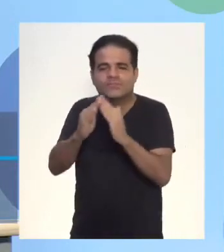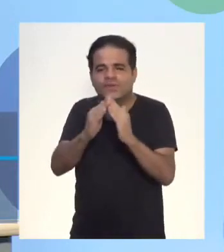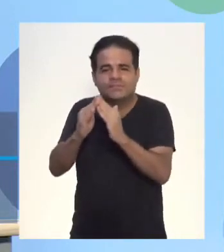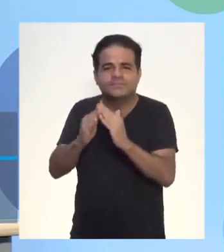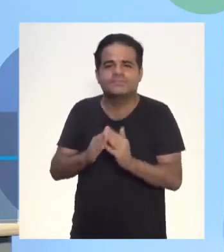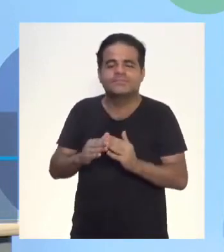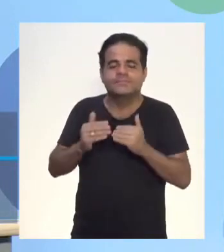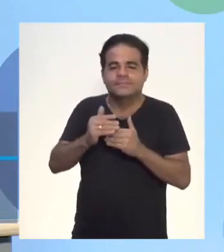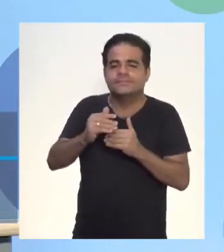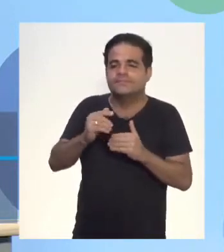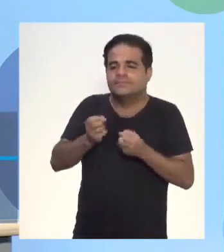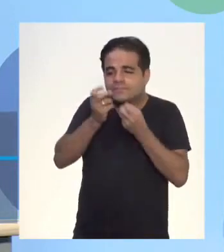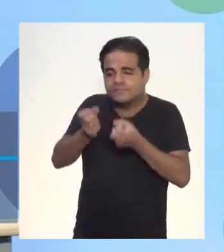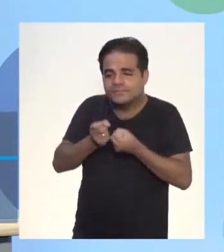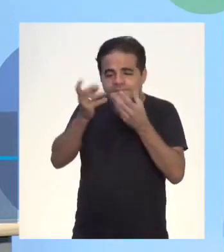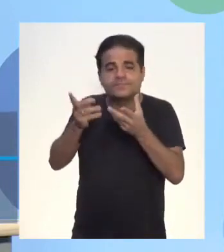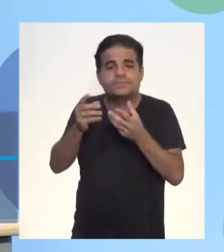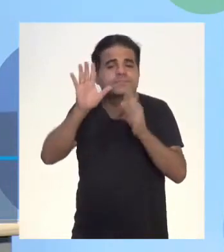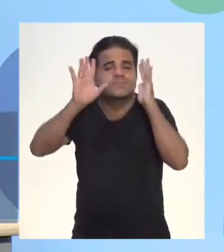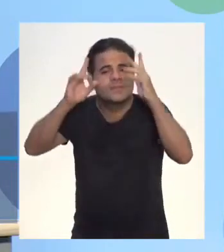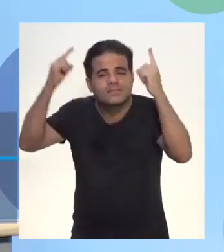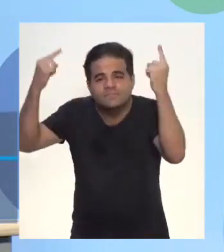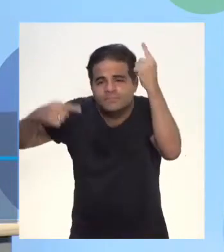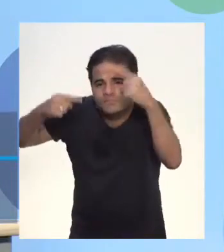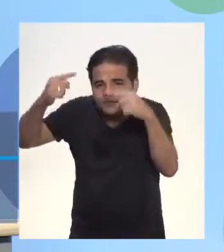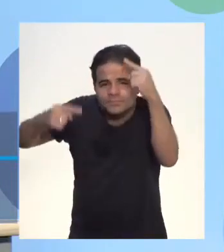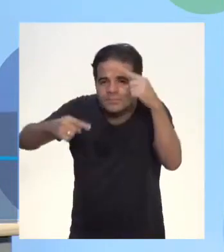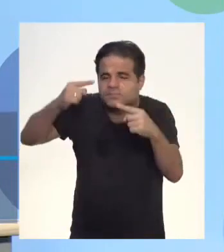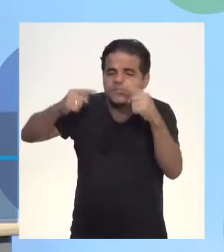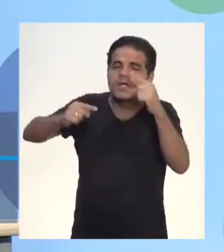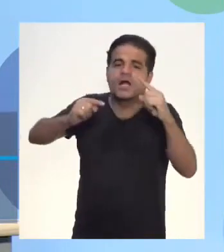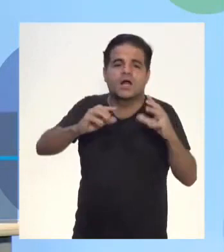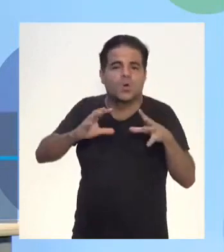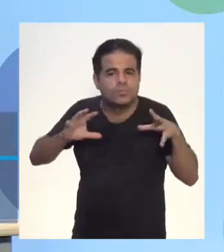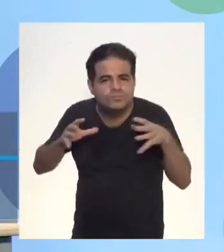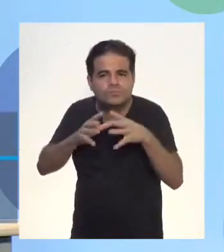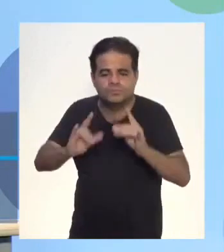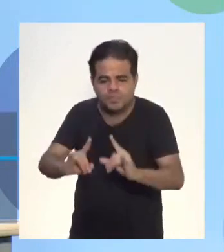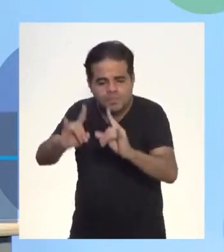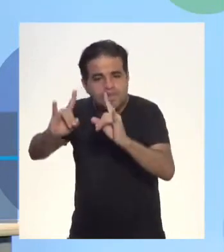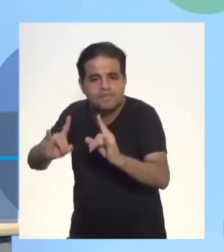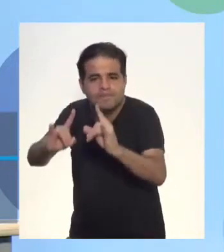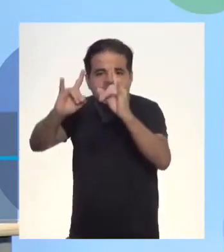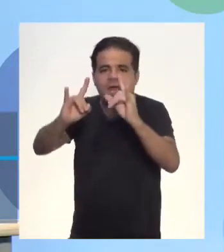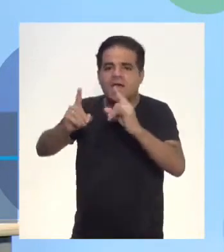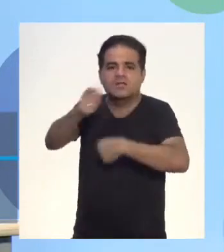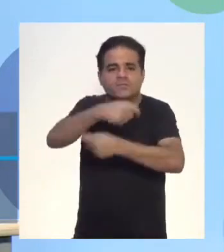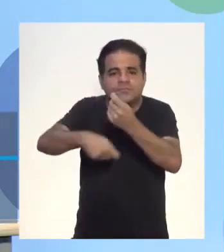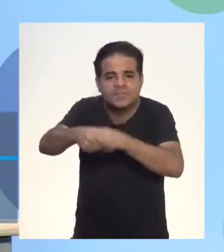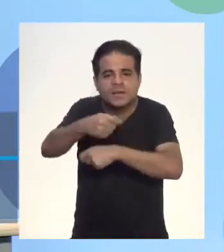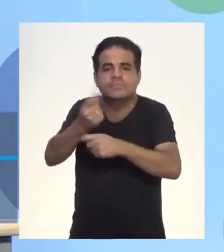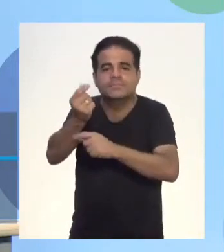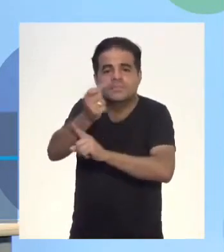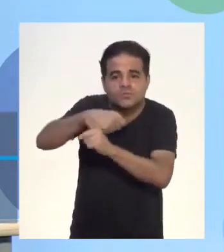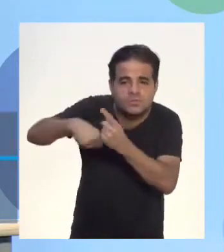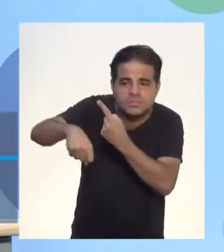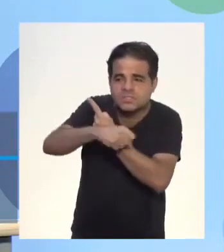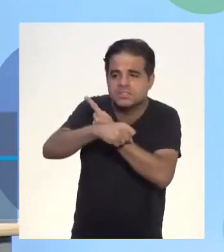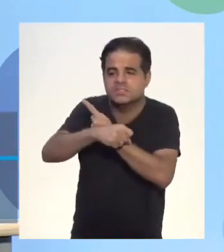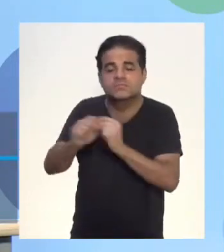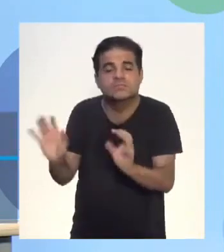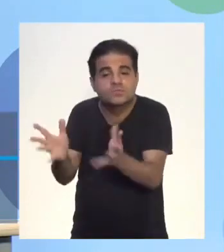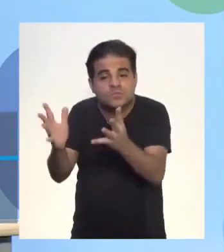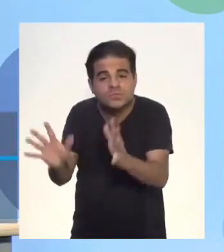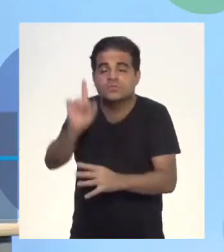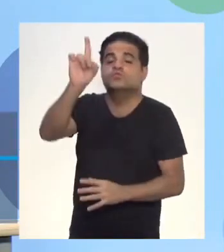é possível pensar em políticas públicas, conjuntos habitacionais, né, financiamentos sociais, para promover